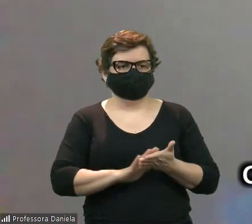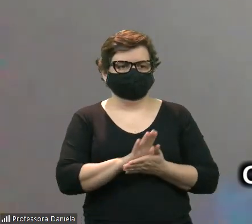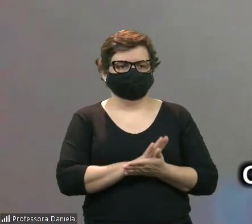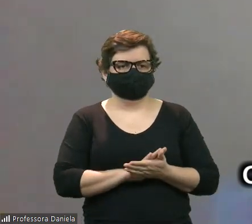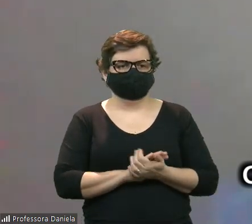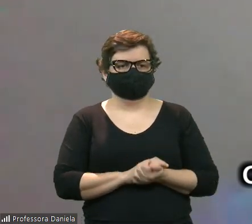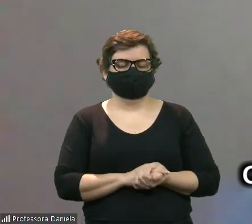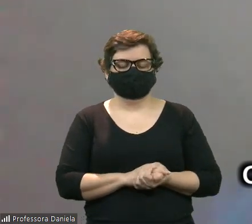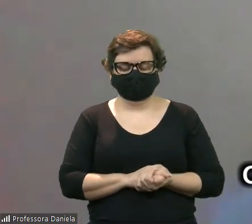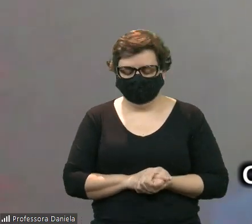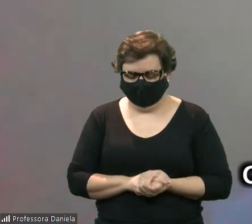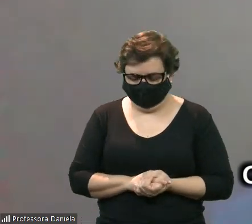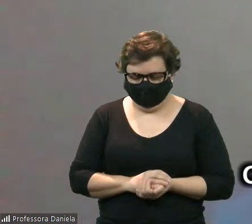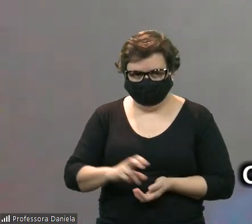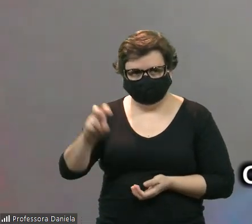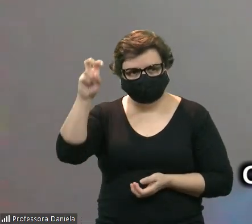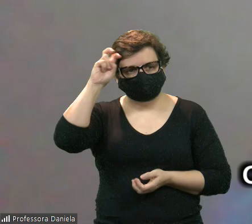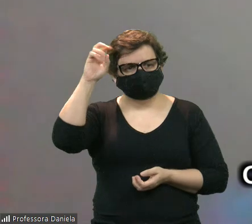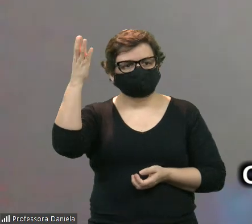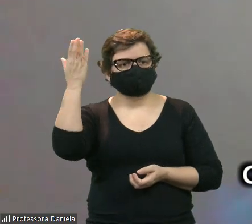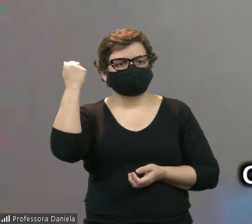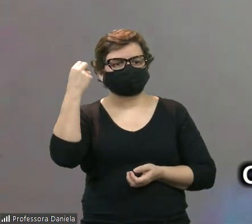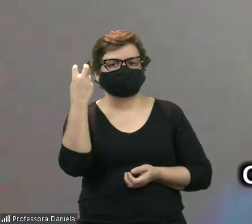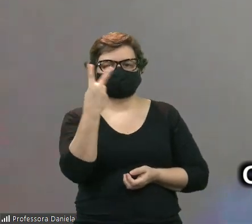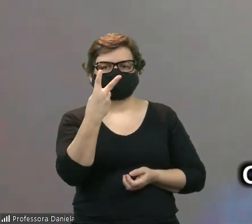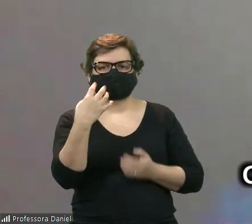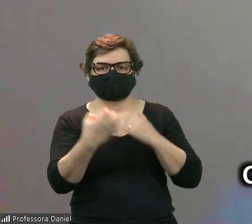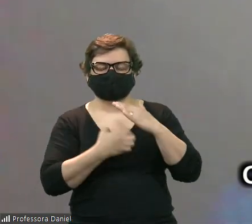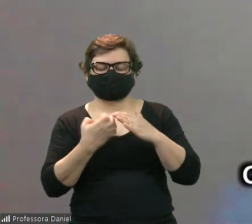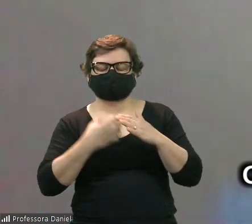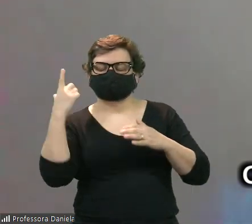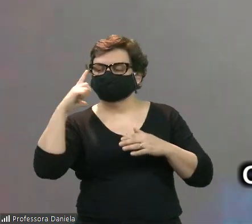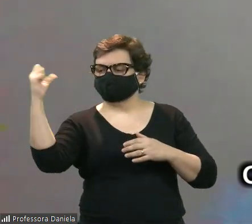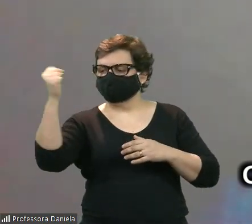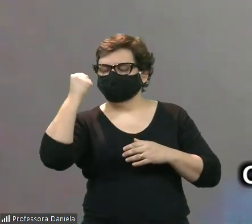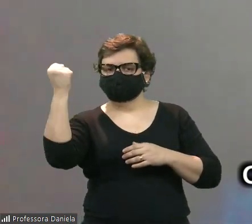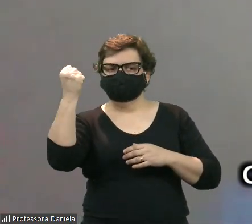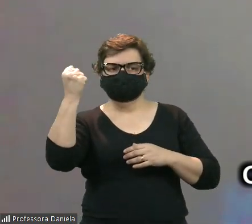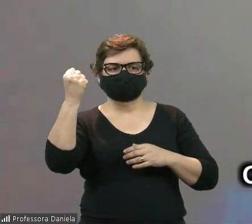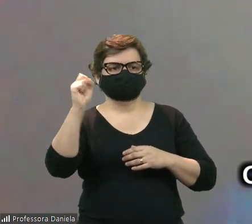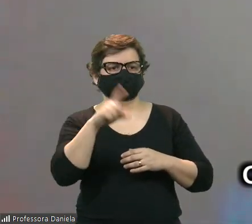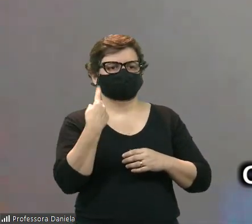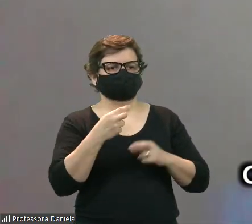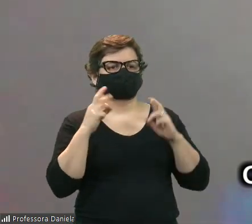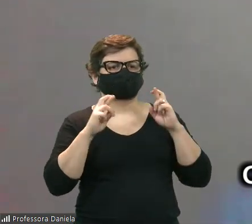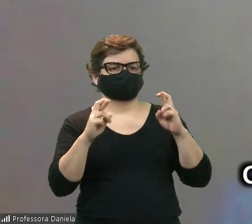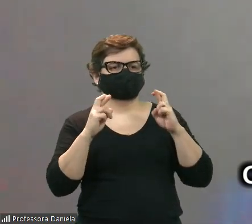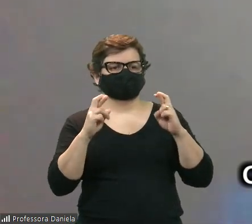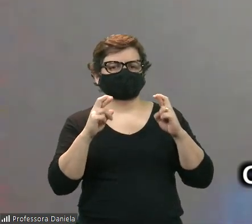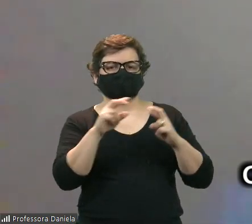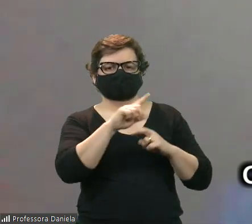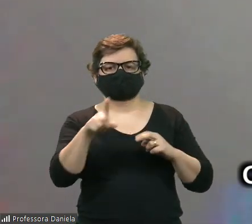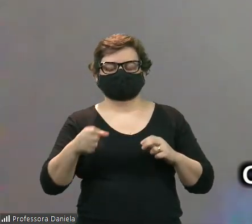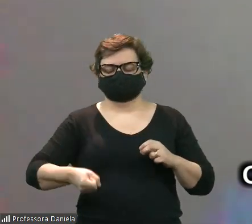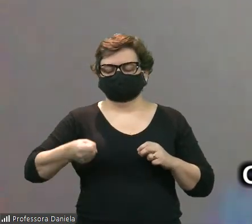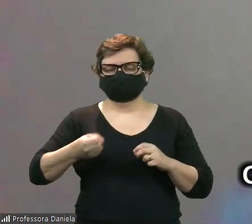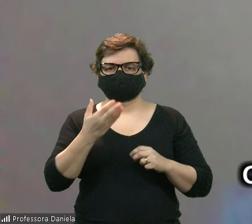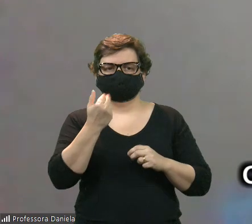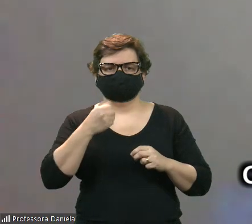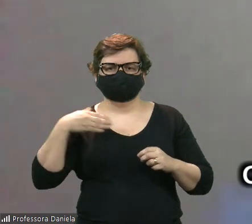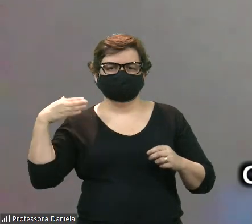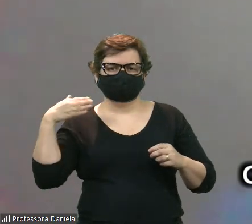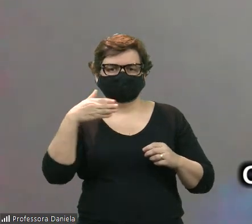aqui que na quinta-feira foram duas empresas vencedoras e a gente espera que essas cestas cheguem o mais